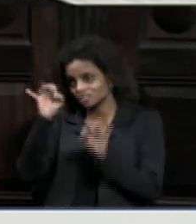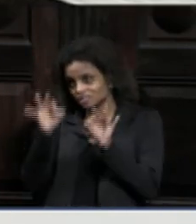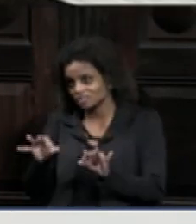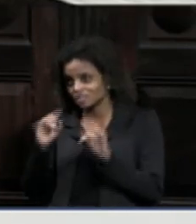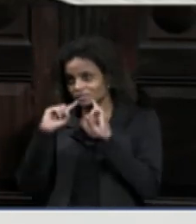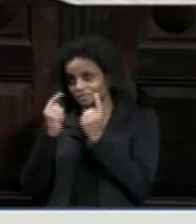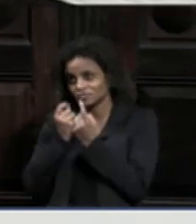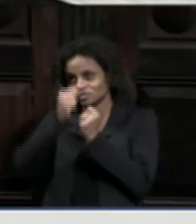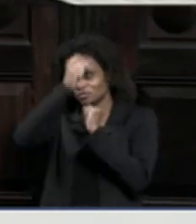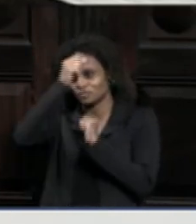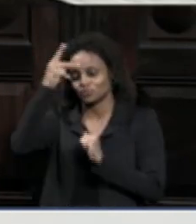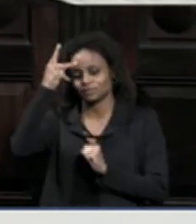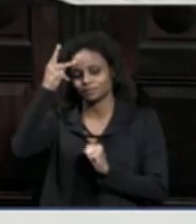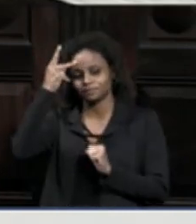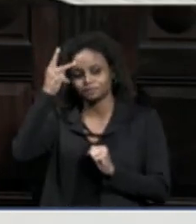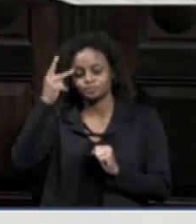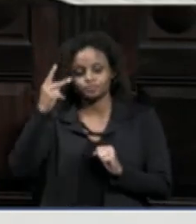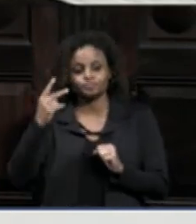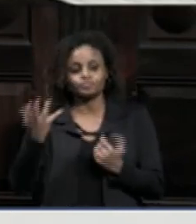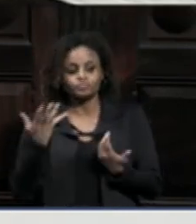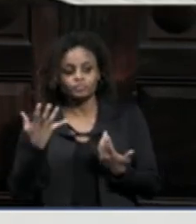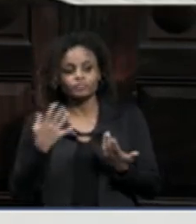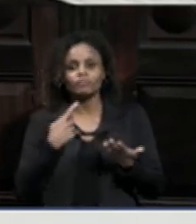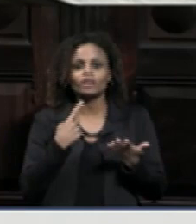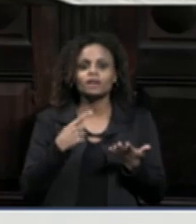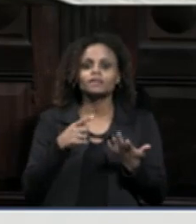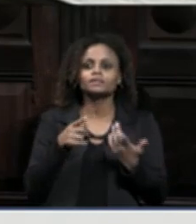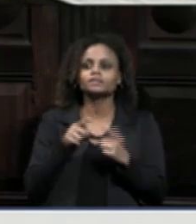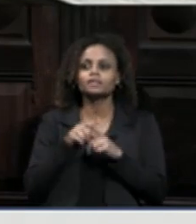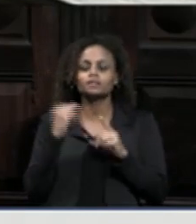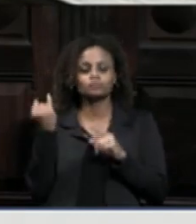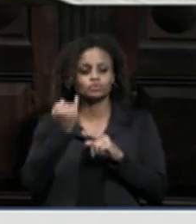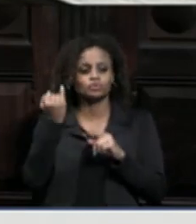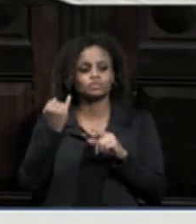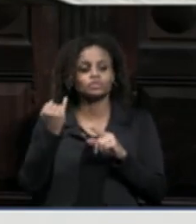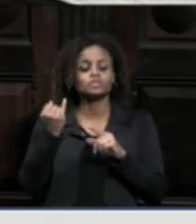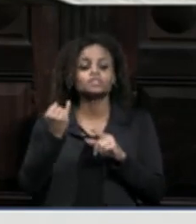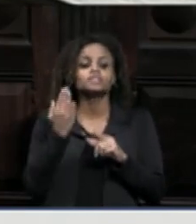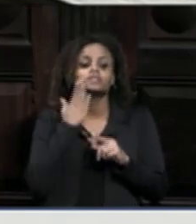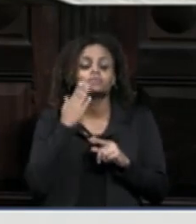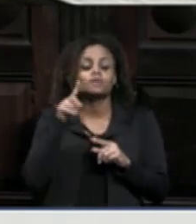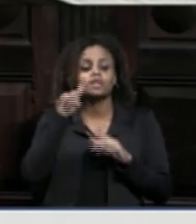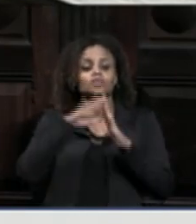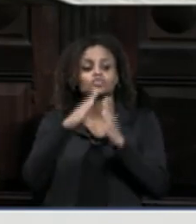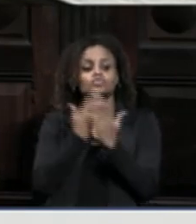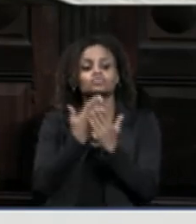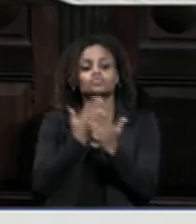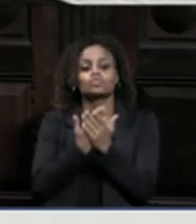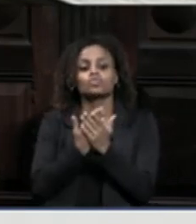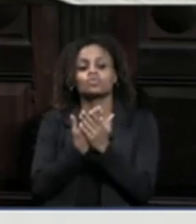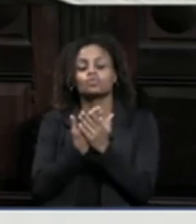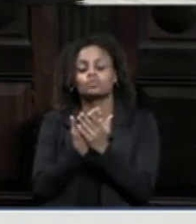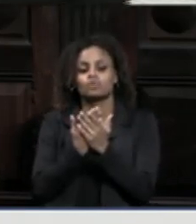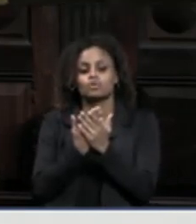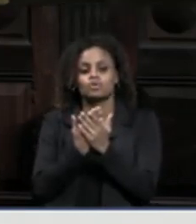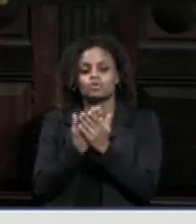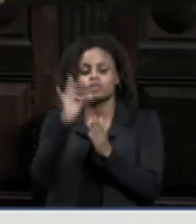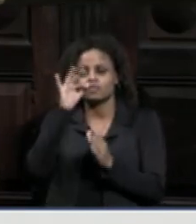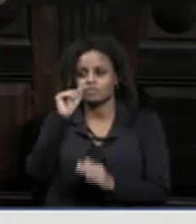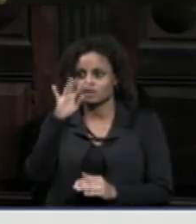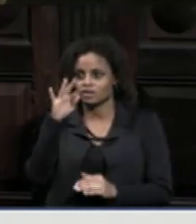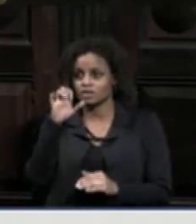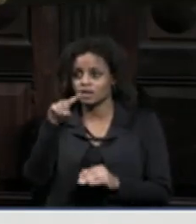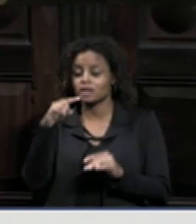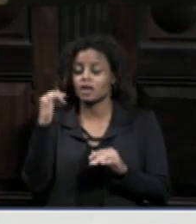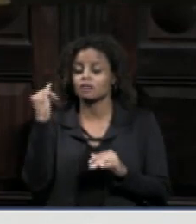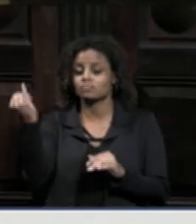fez essa proposta, tendo em vista que é a FAETEC, que seja também uma iniciativa conjunta da Comissão de Ciência e Tecnologia. Perfeito, nobre deputado.